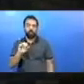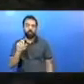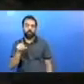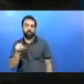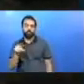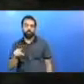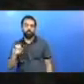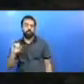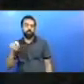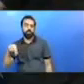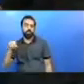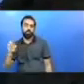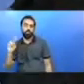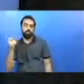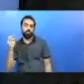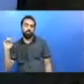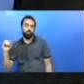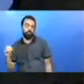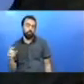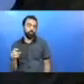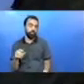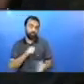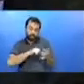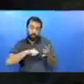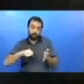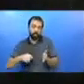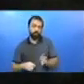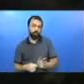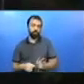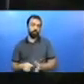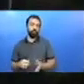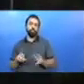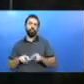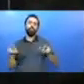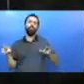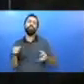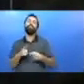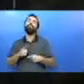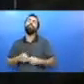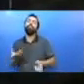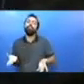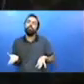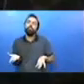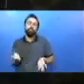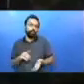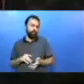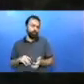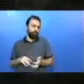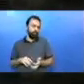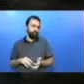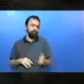esta festa aqui, ó, Boizinho. Vamos escrever o nome. Boizinho. Mas professora, qual é a diferença de boi e boizinho? Vamos